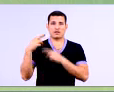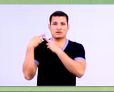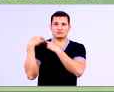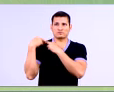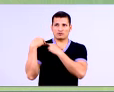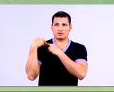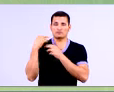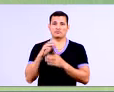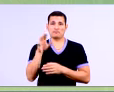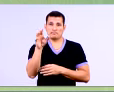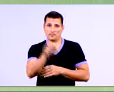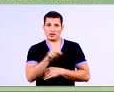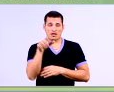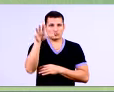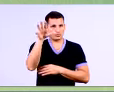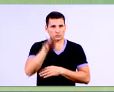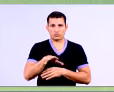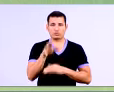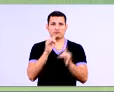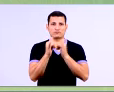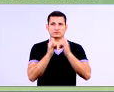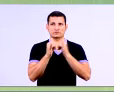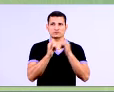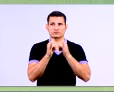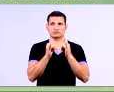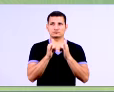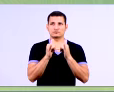pegar essas informações todas que estão aqui